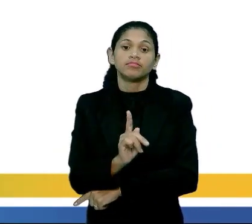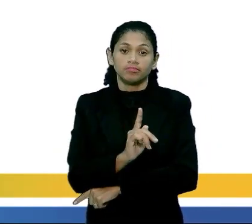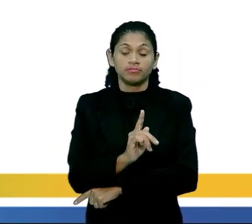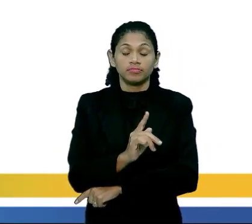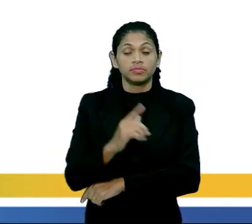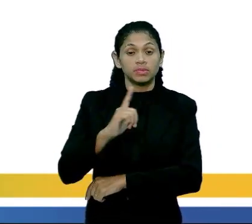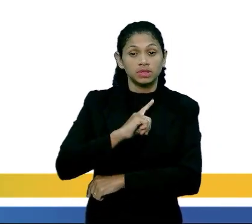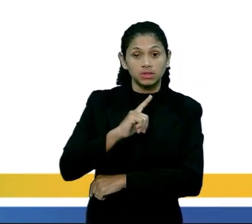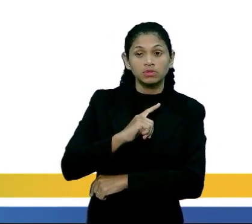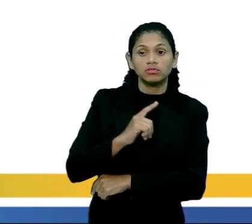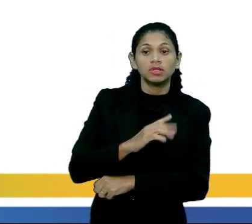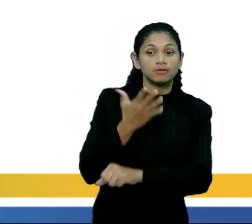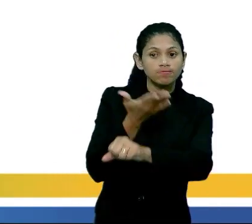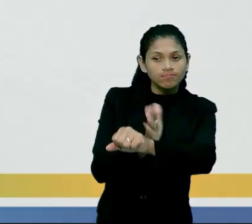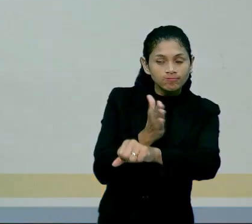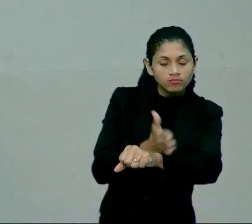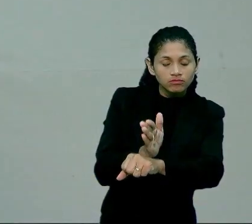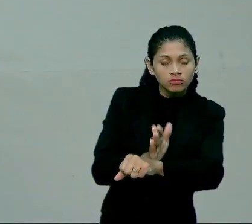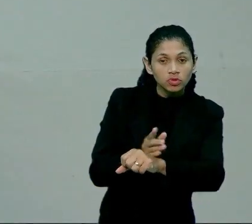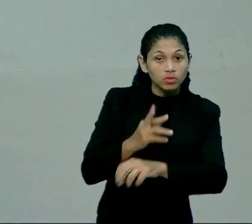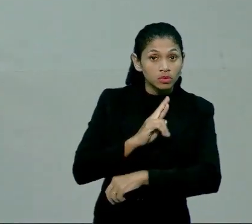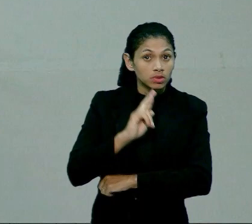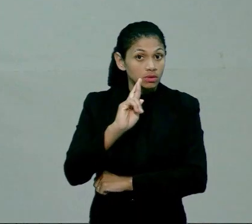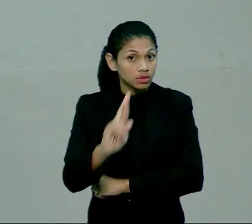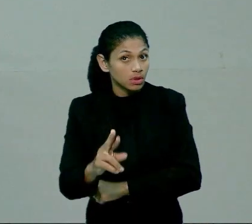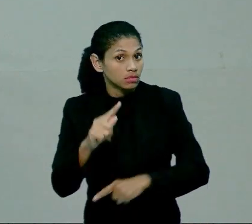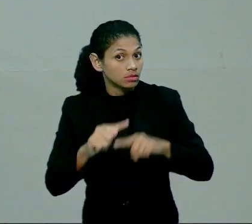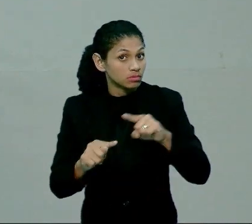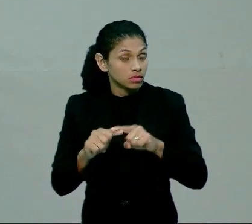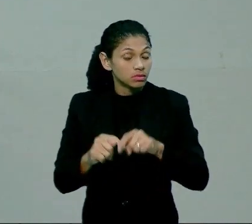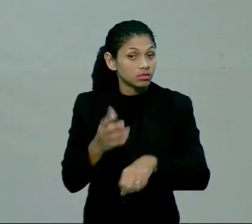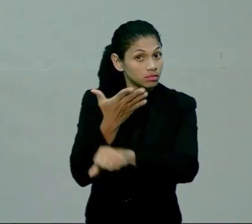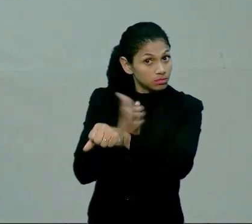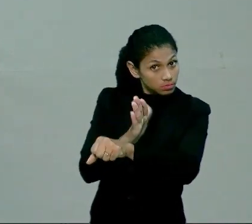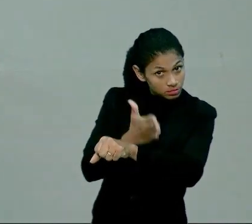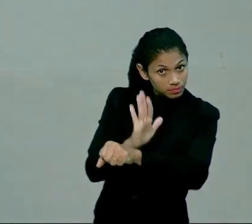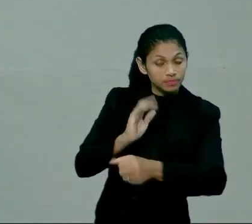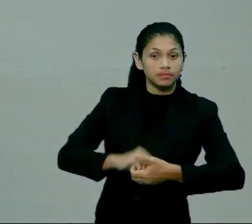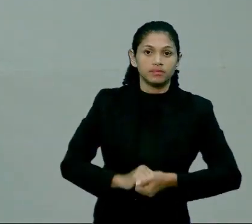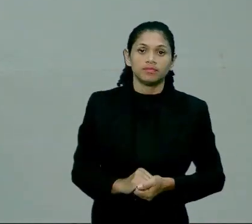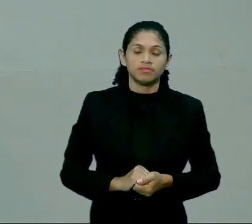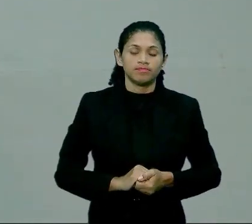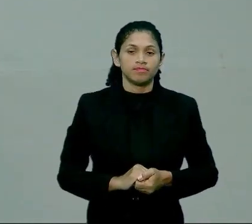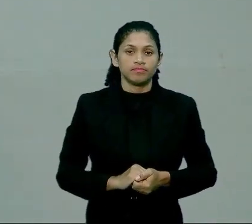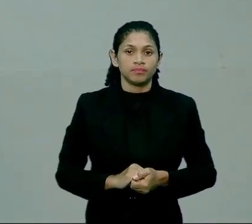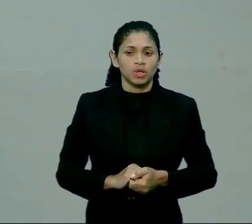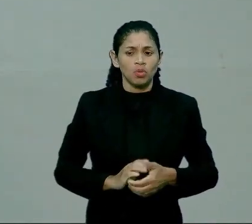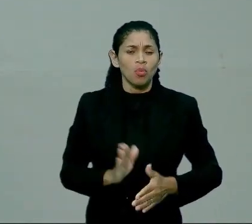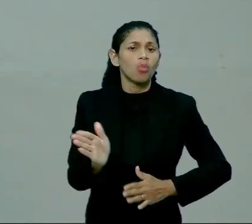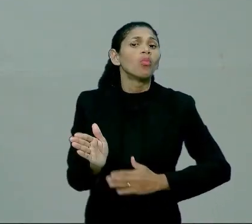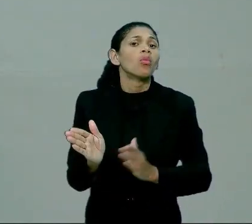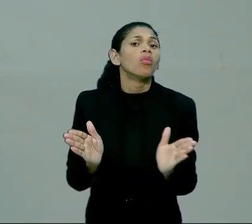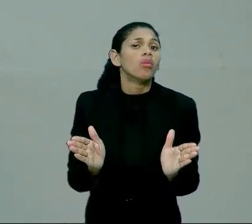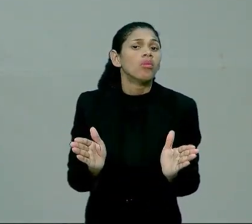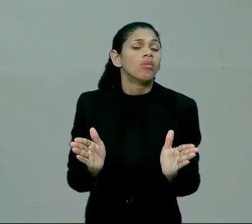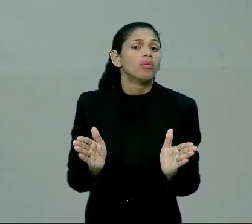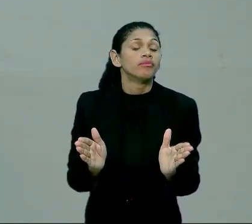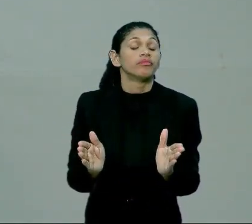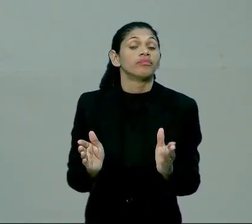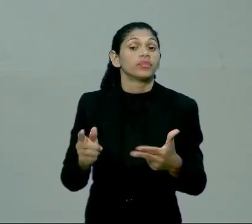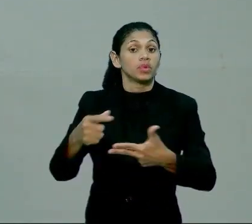resultado de um produto ou situação prática. Volta para mim. Qual é o direcionamento? Falamos que o Enem vai cobrar